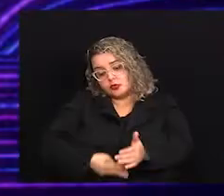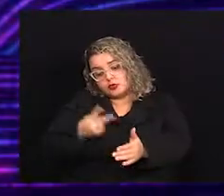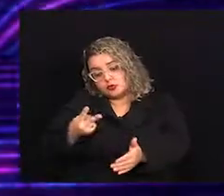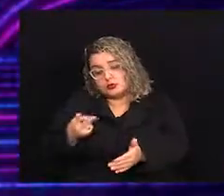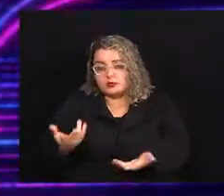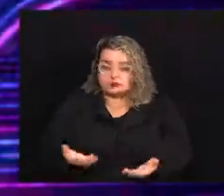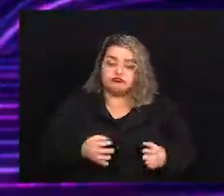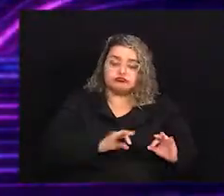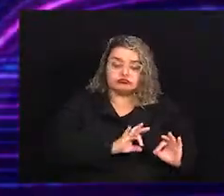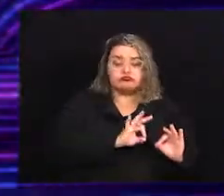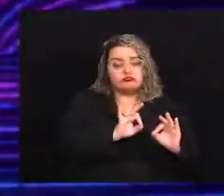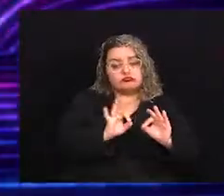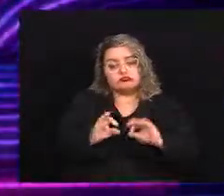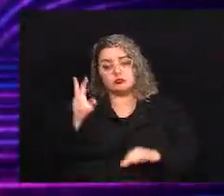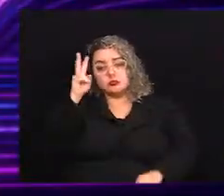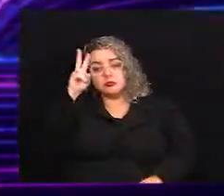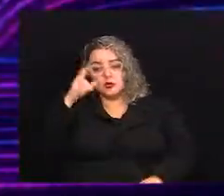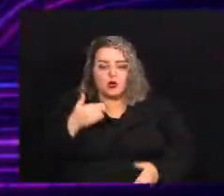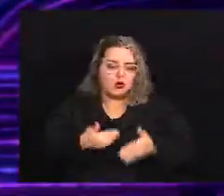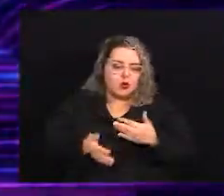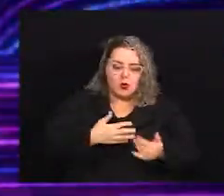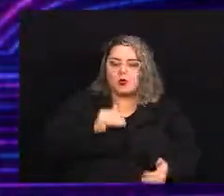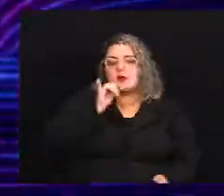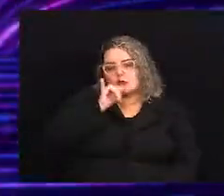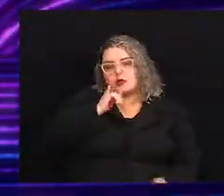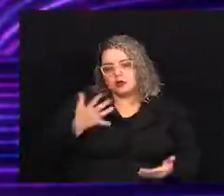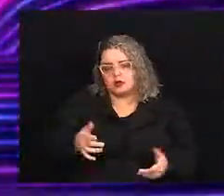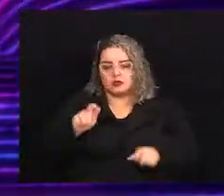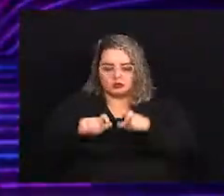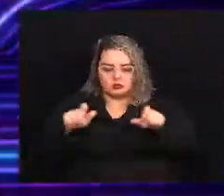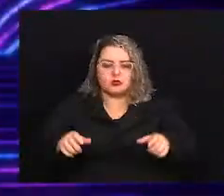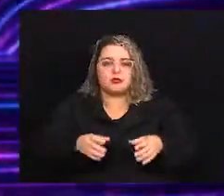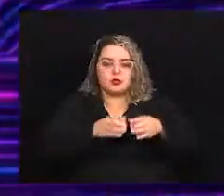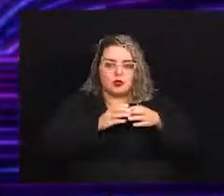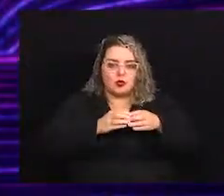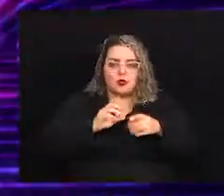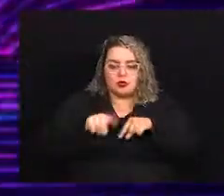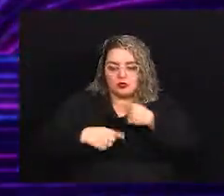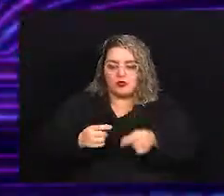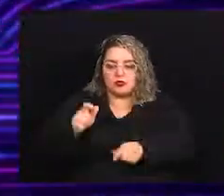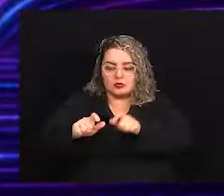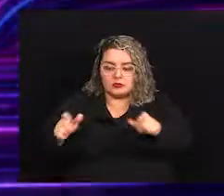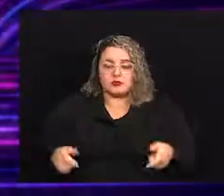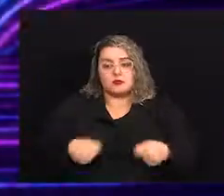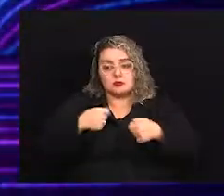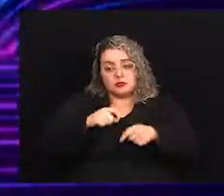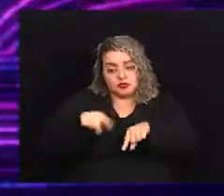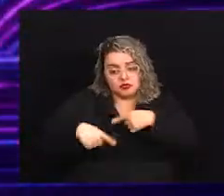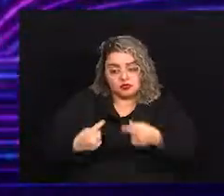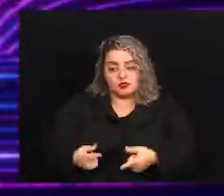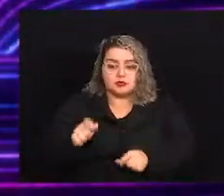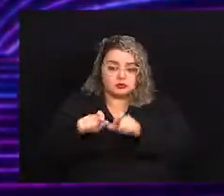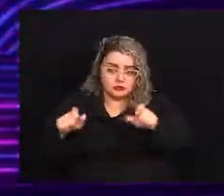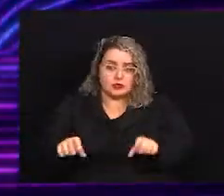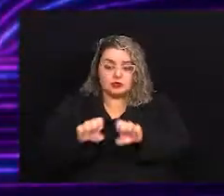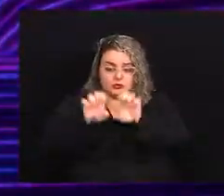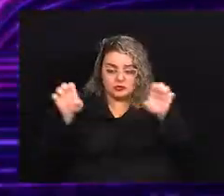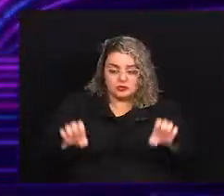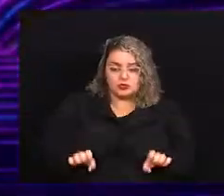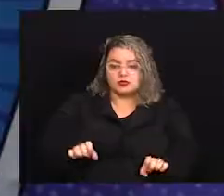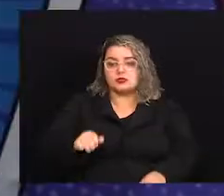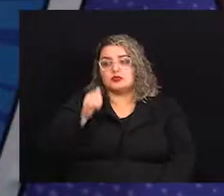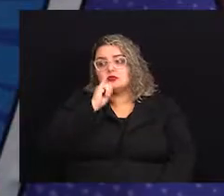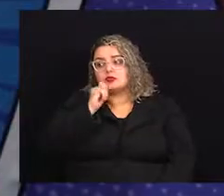que acompanha essa história, porque dentro de qualquer narrativa, né, as pessoas convivem com outras pessoas, precisam de outras pessoas, se cria uma estrutura de